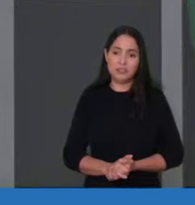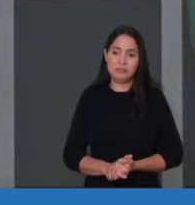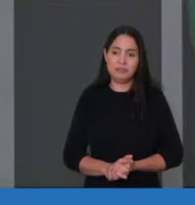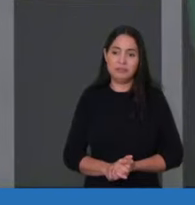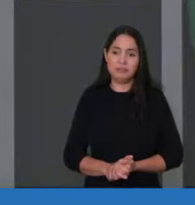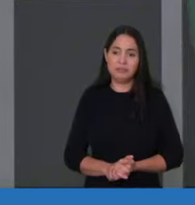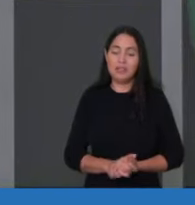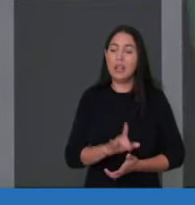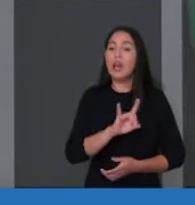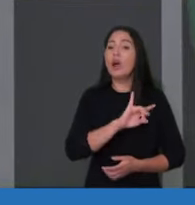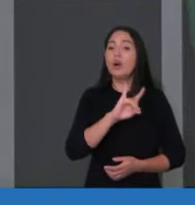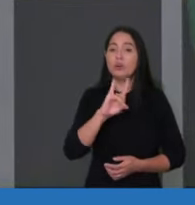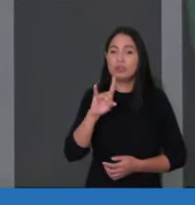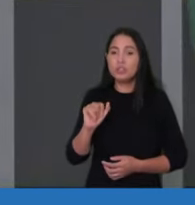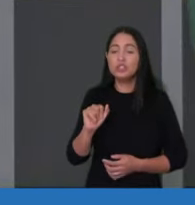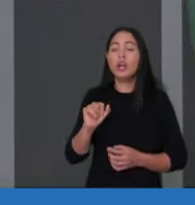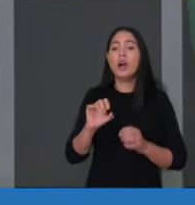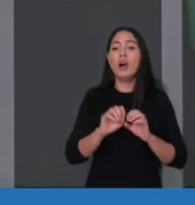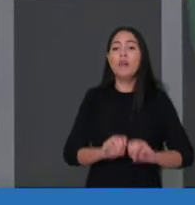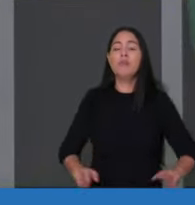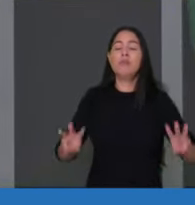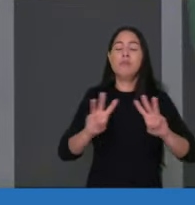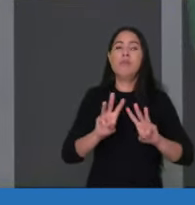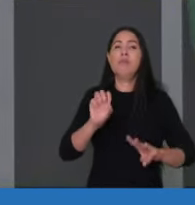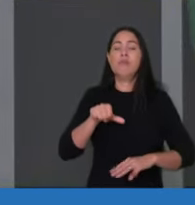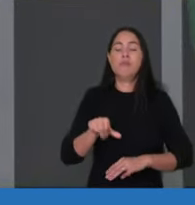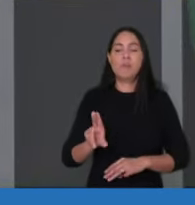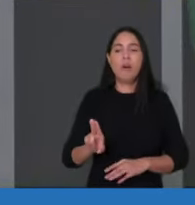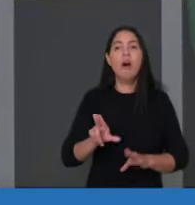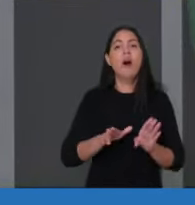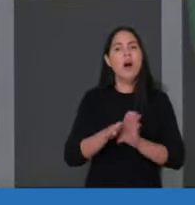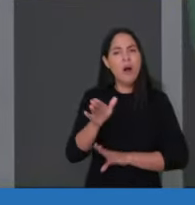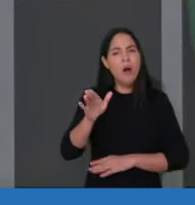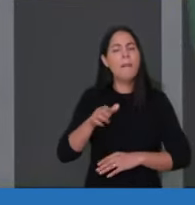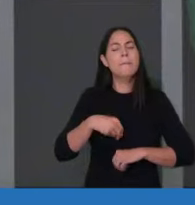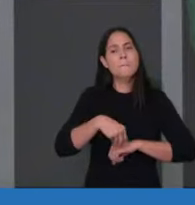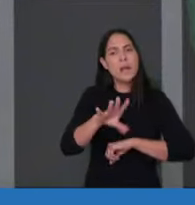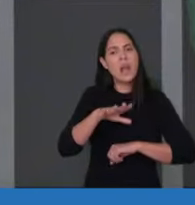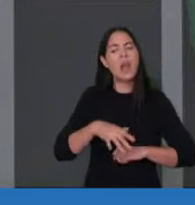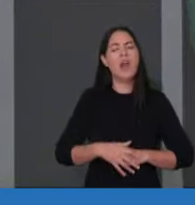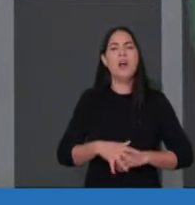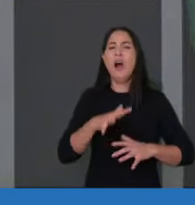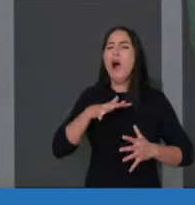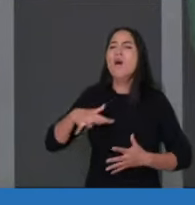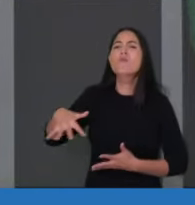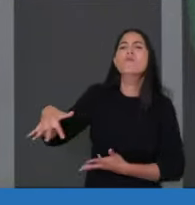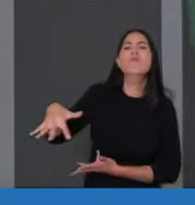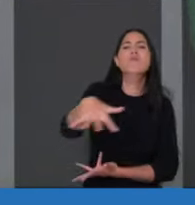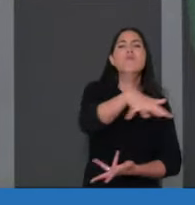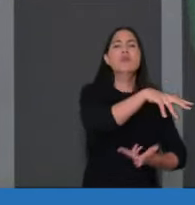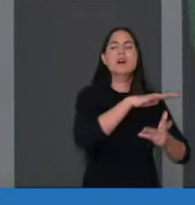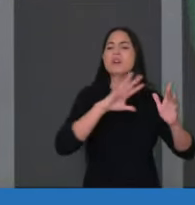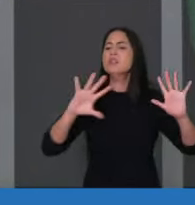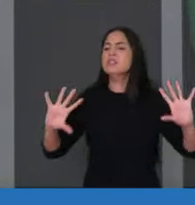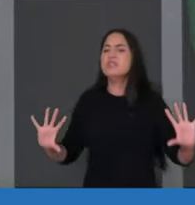recomendada pelas Nações Unidas, que em todo o mundo se